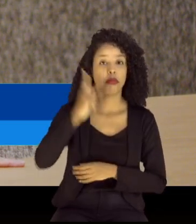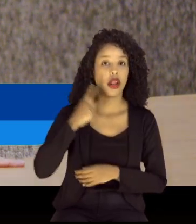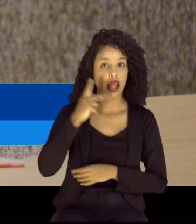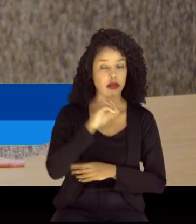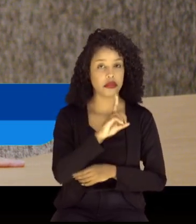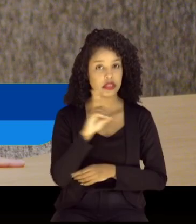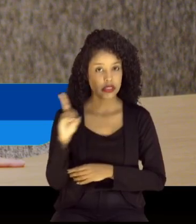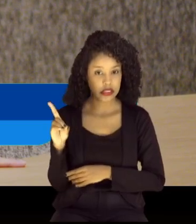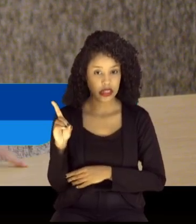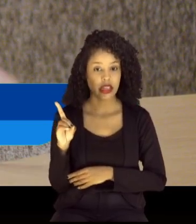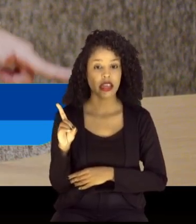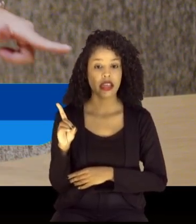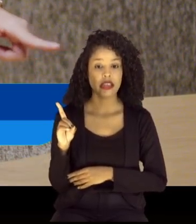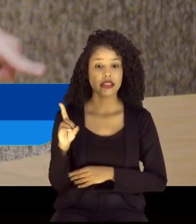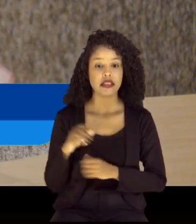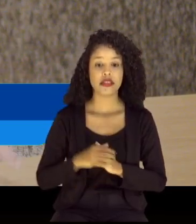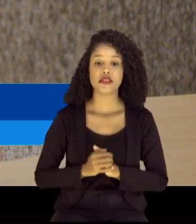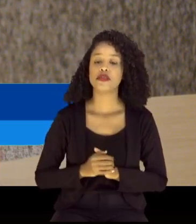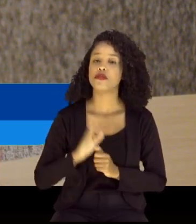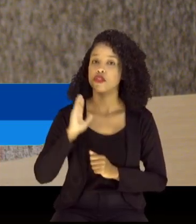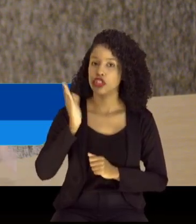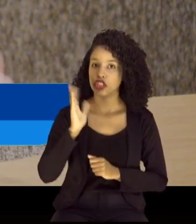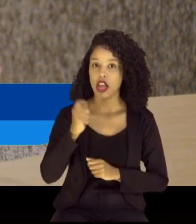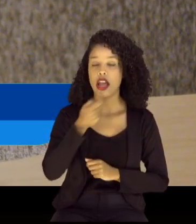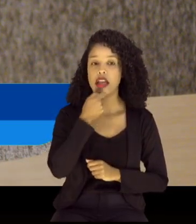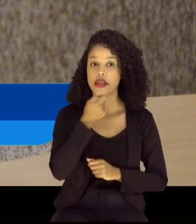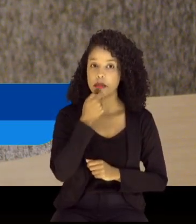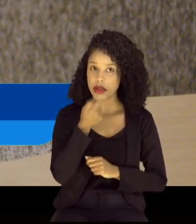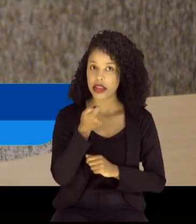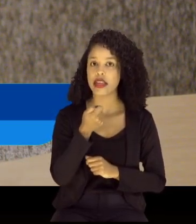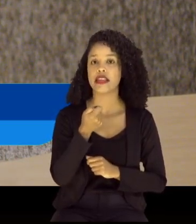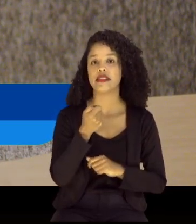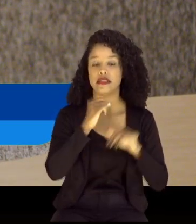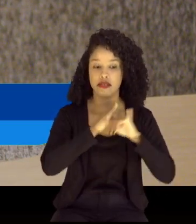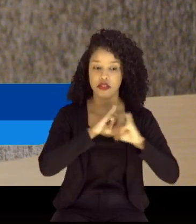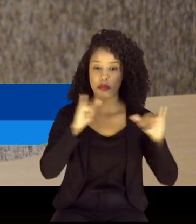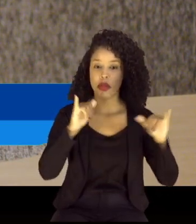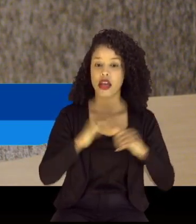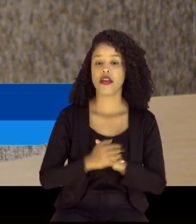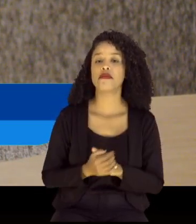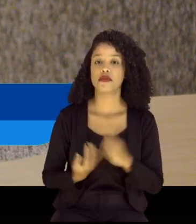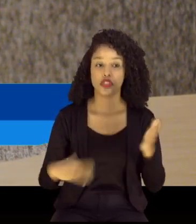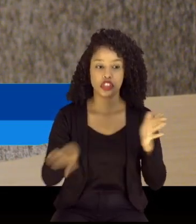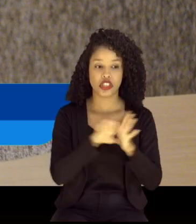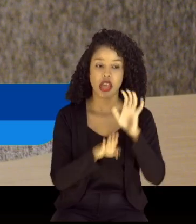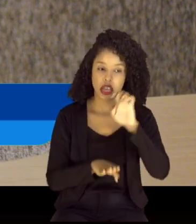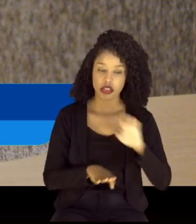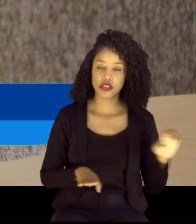direita, daqui a pouco, já chegou na imprensa, vai chegar nos de esquerda também.